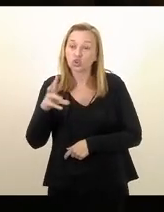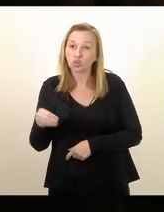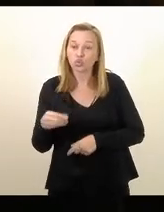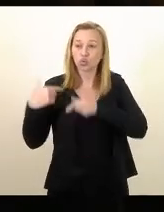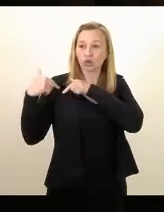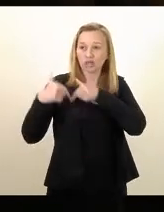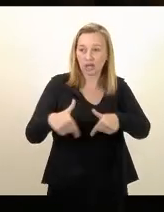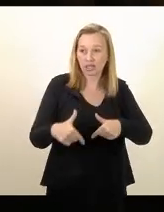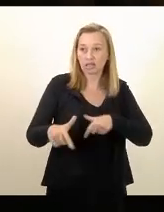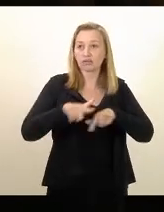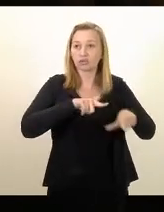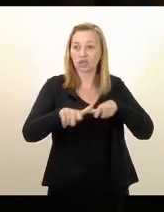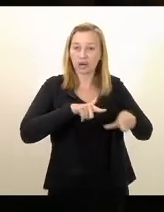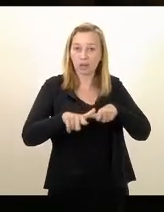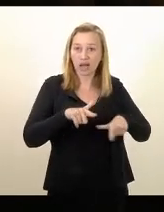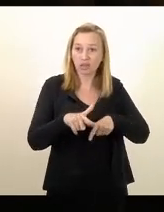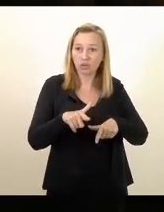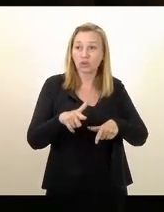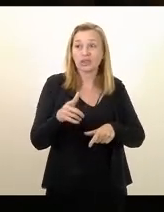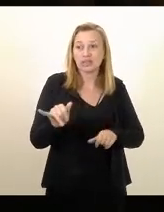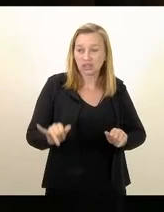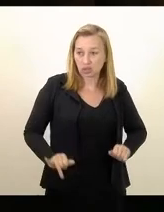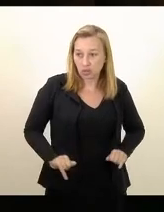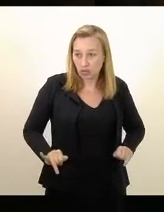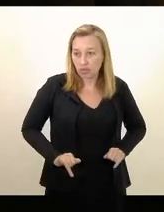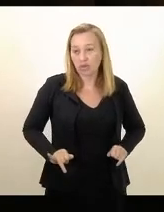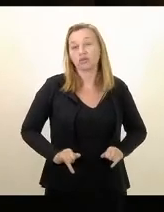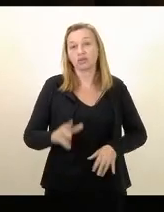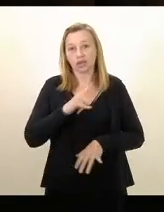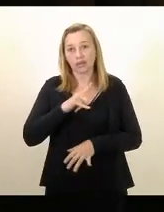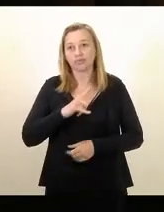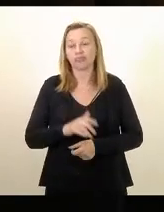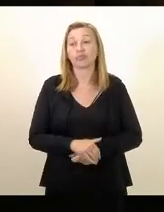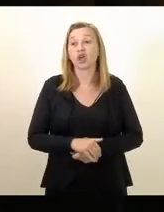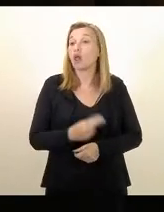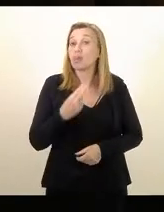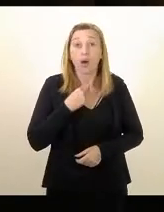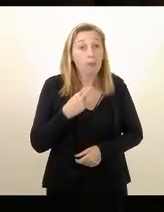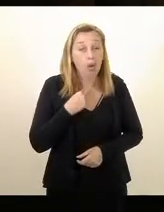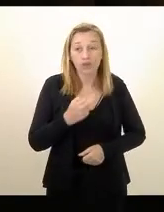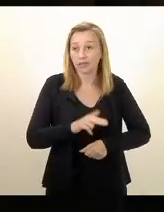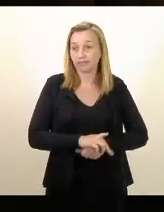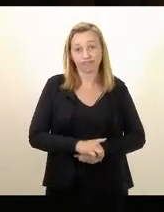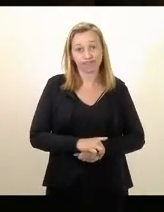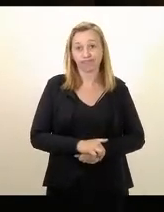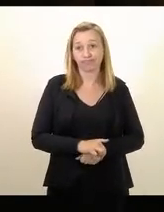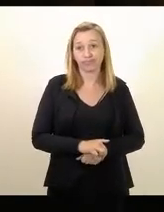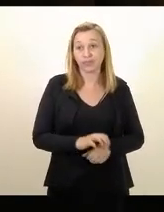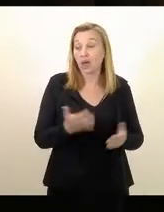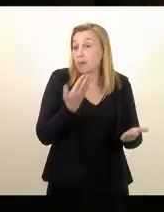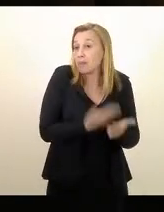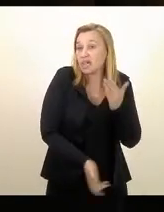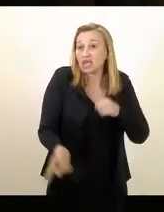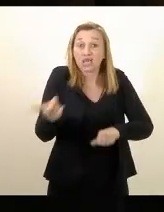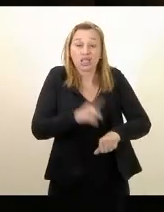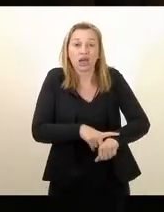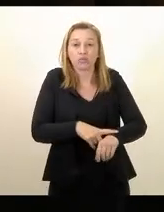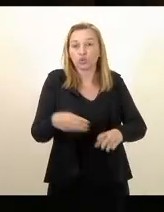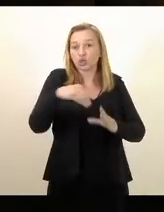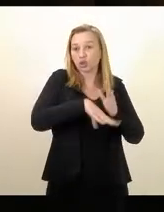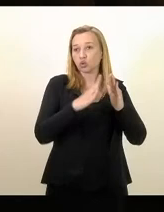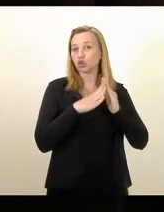tradição do trabalho penoso a que se destinam não podem portanto perder tempo na escola